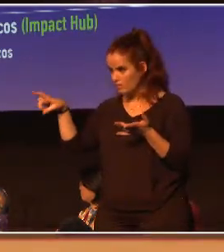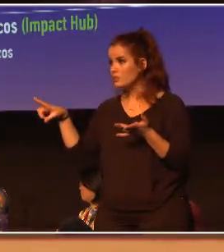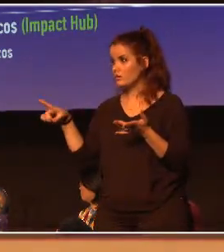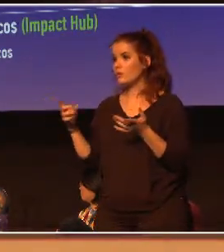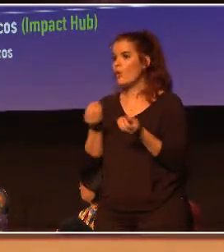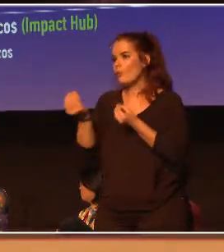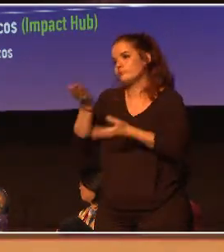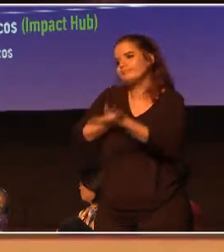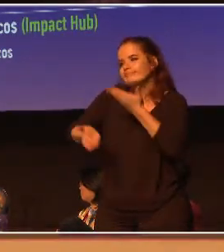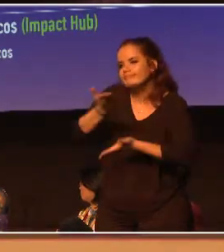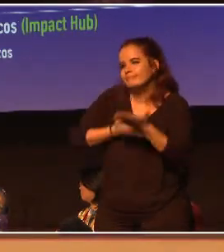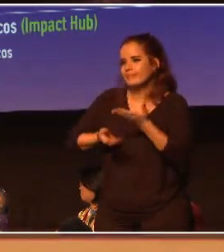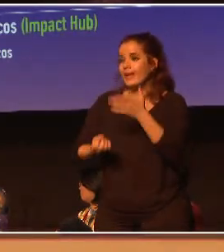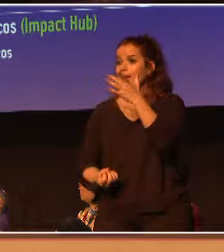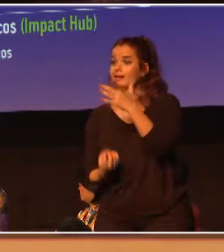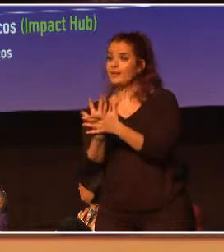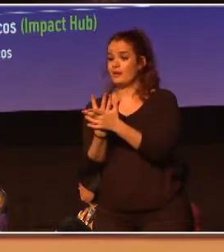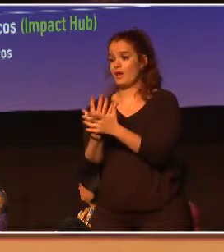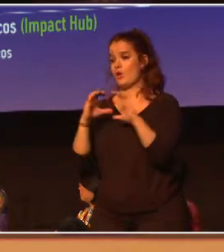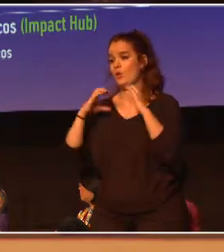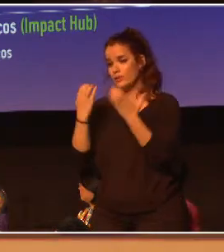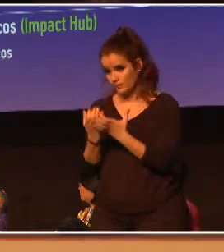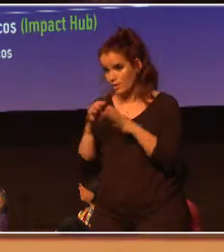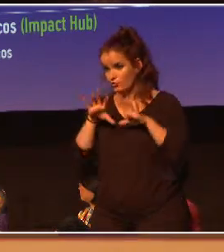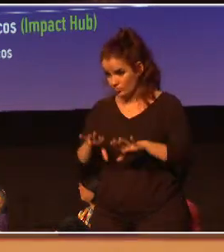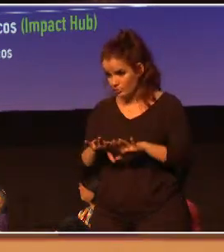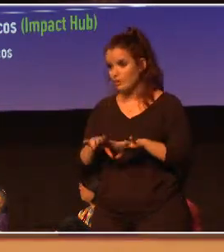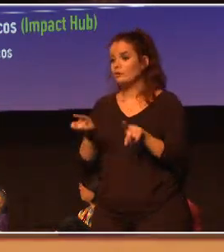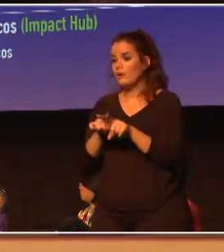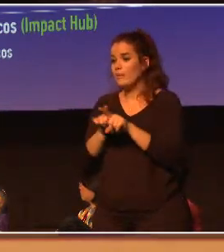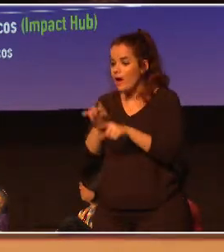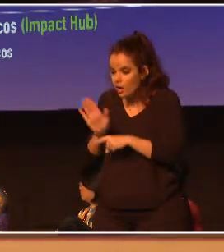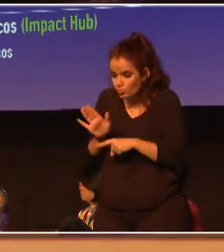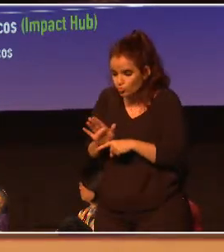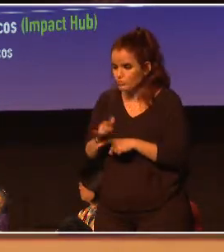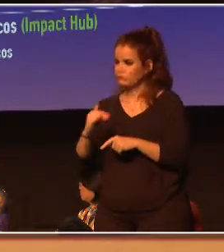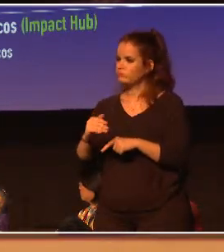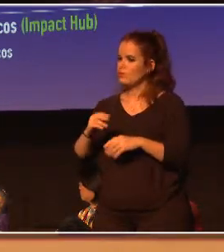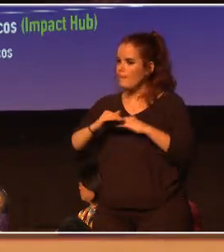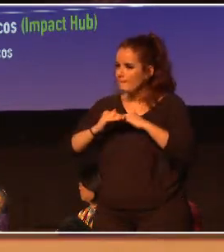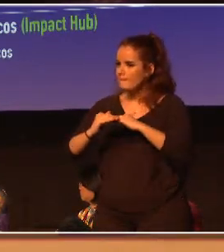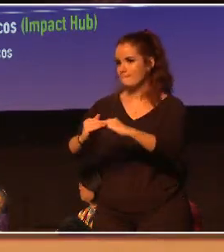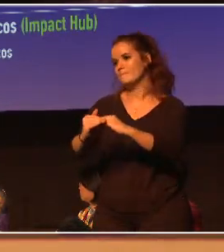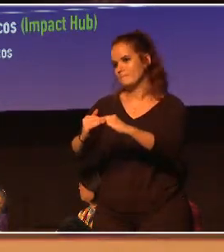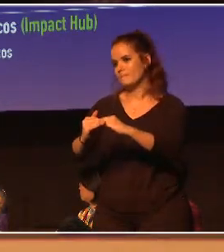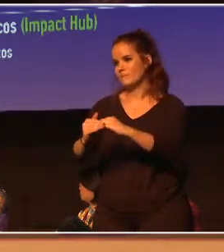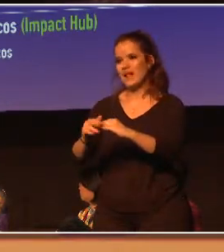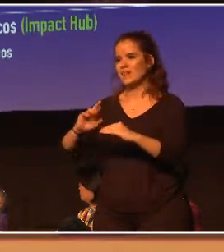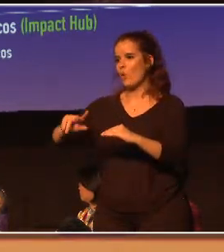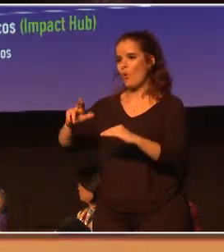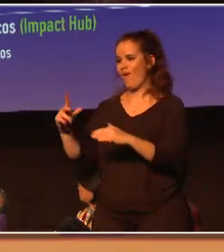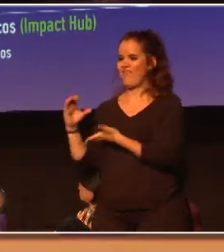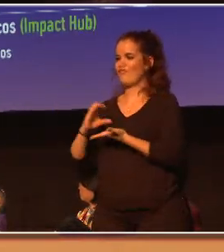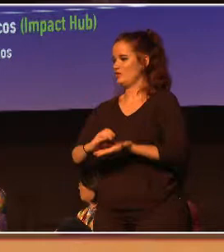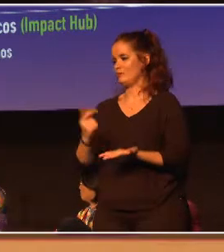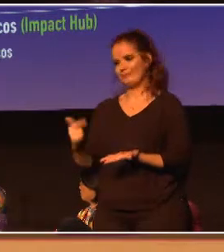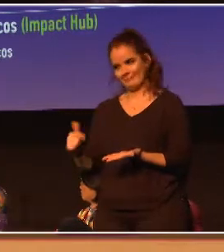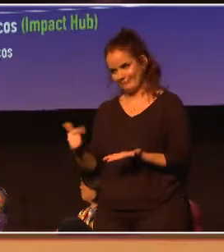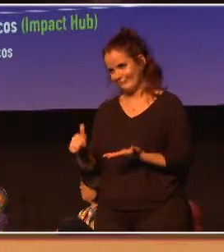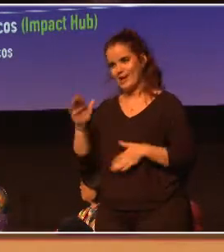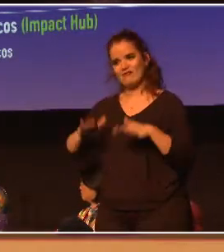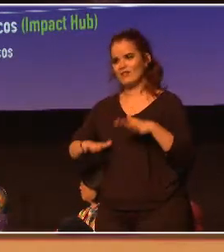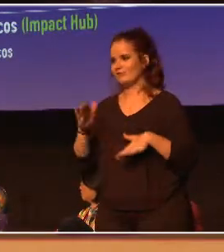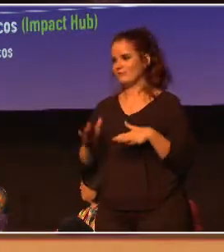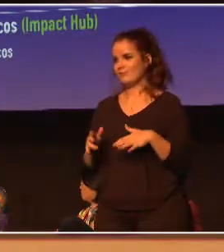compartilhar essa experiência de criar comunidades e manter essa comunidade ativa, uma comunidade atípica, que não é uma comunidade que tem investimento, não é uma comunidade que